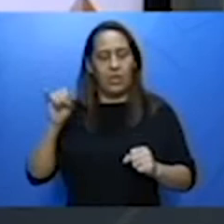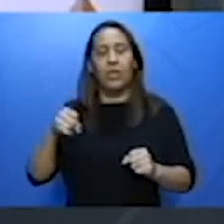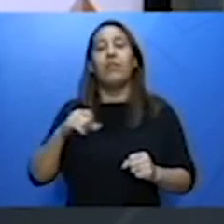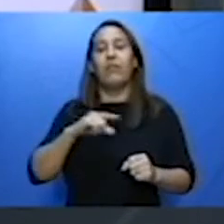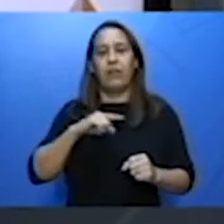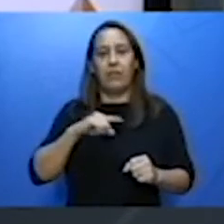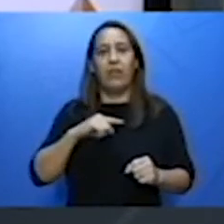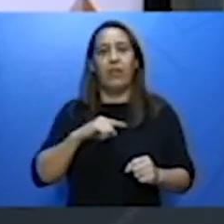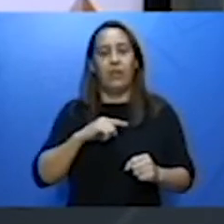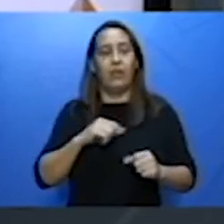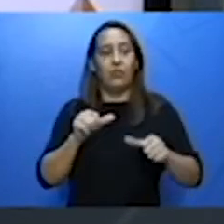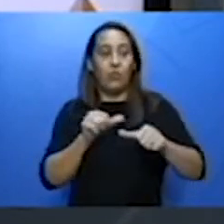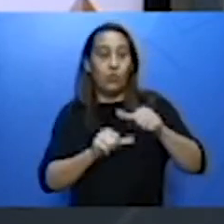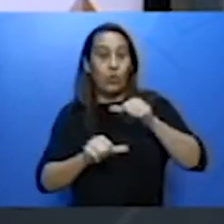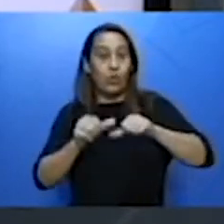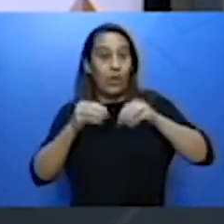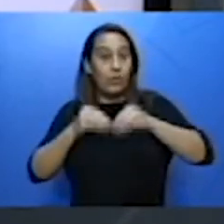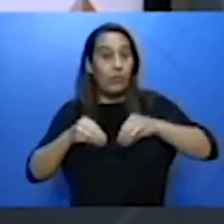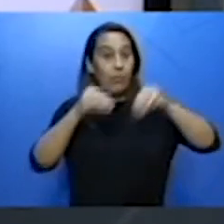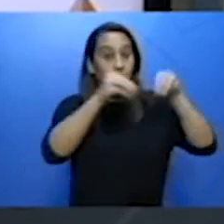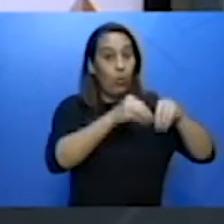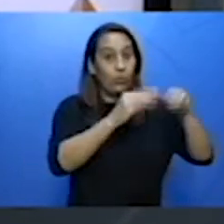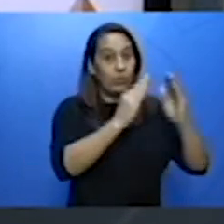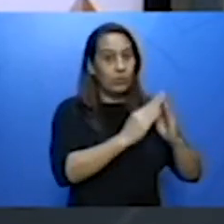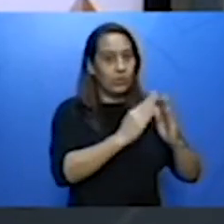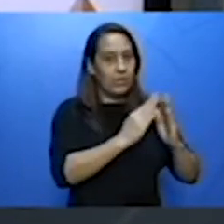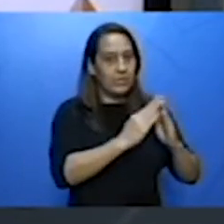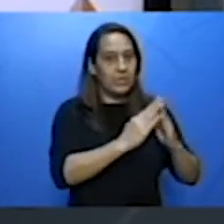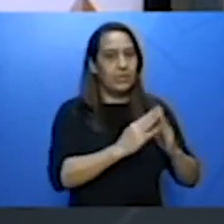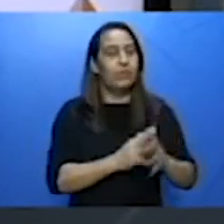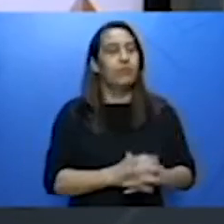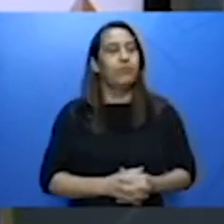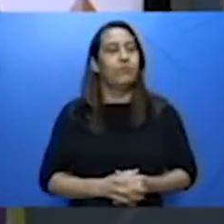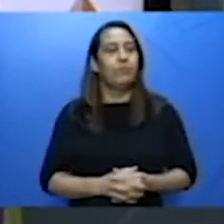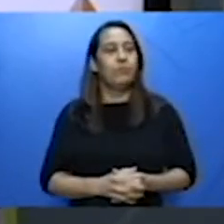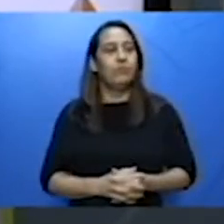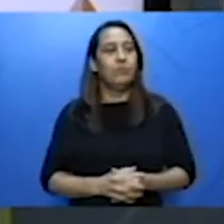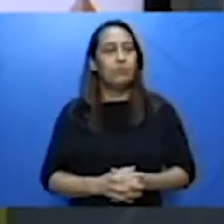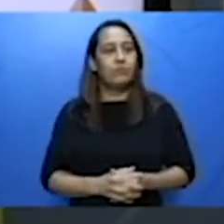fiz. Lembra das troquinhas lá do jogo Nunca 10?